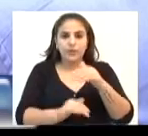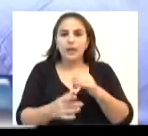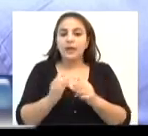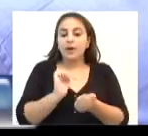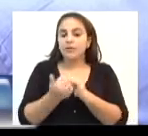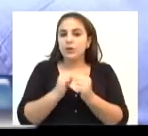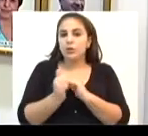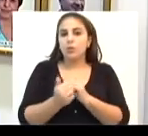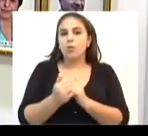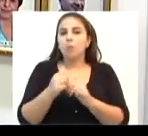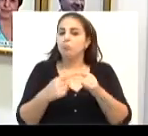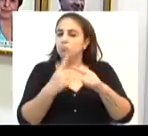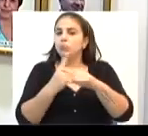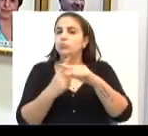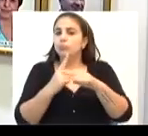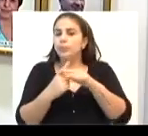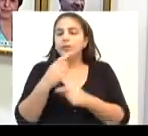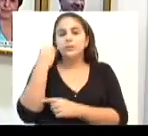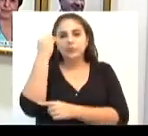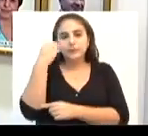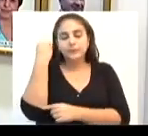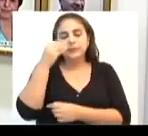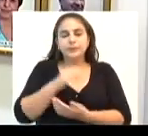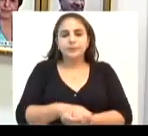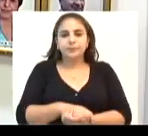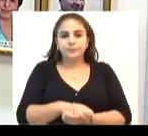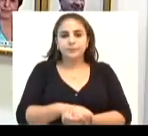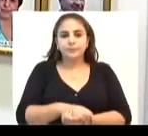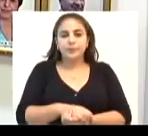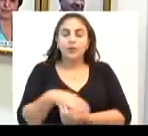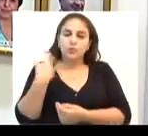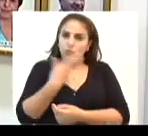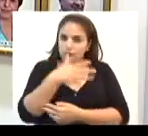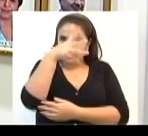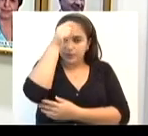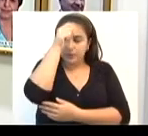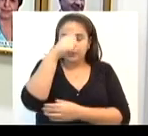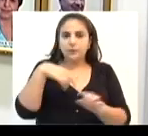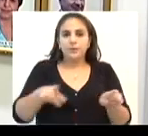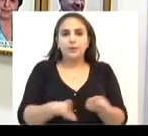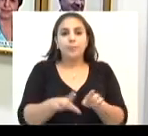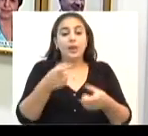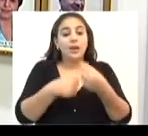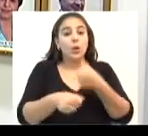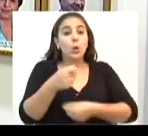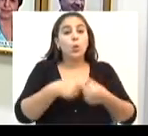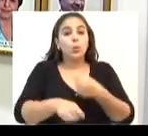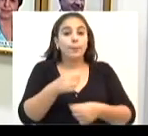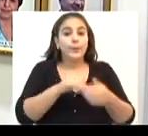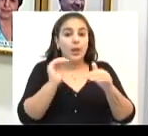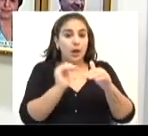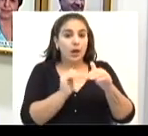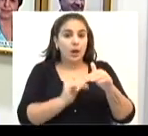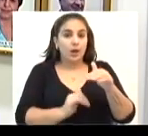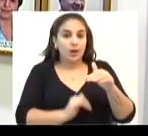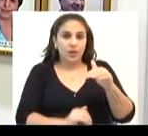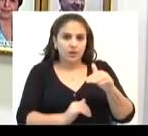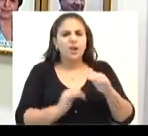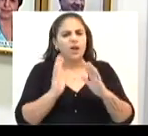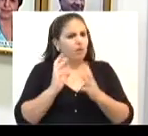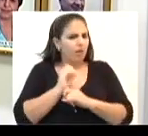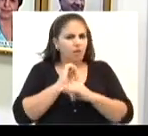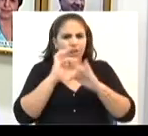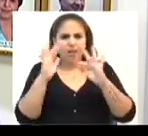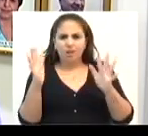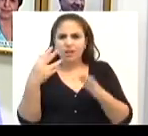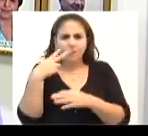a experiência. Nós estamos finalizando com a divisão administrativa o levantamento da economia, mas isso já é visível, né? Para